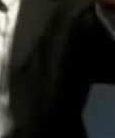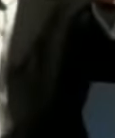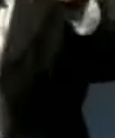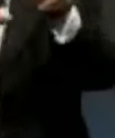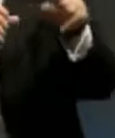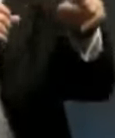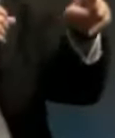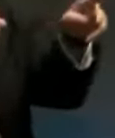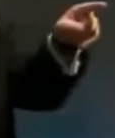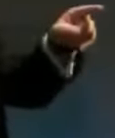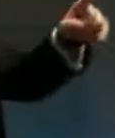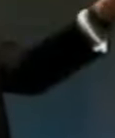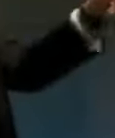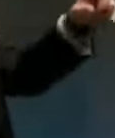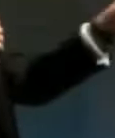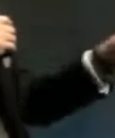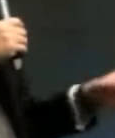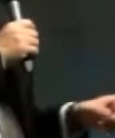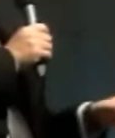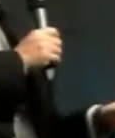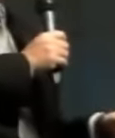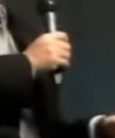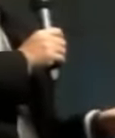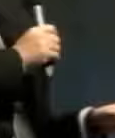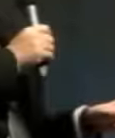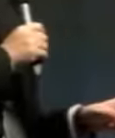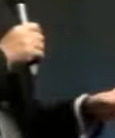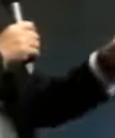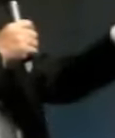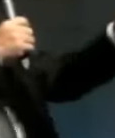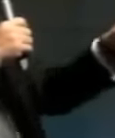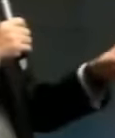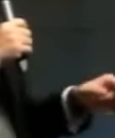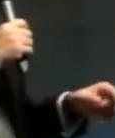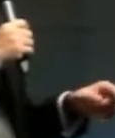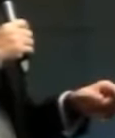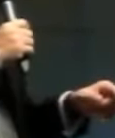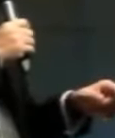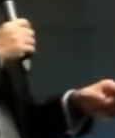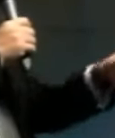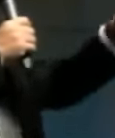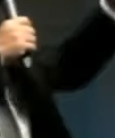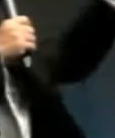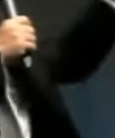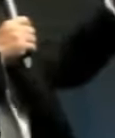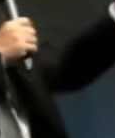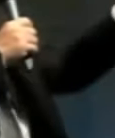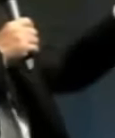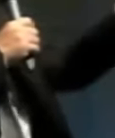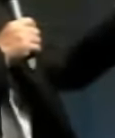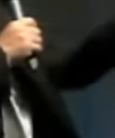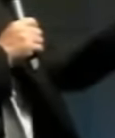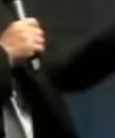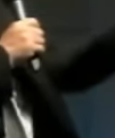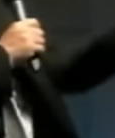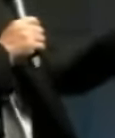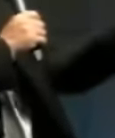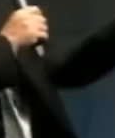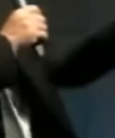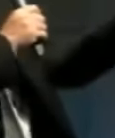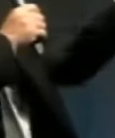está entendendo? homens e mulheres vamos servir vamos separar esse dia para a